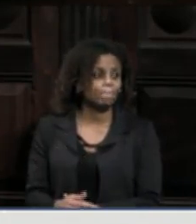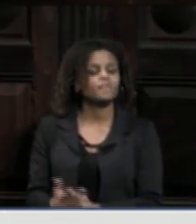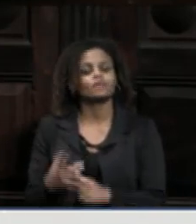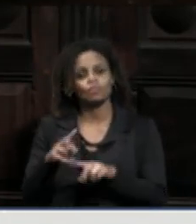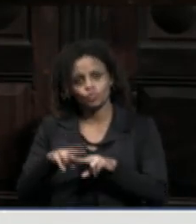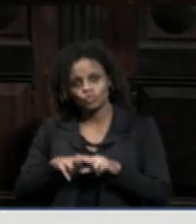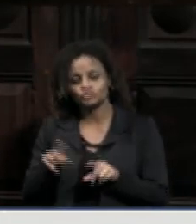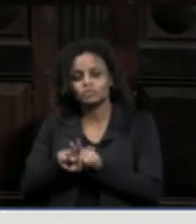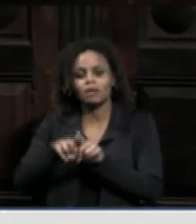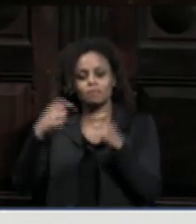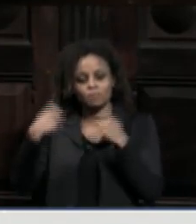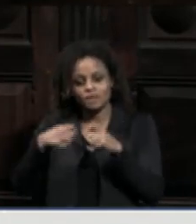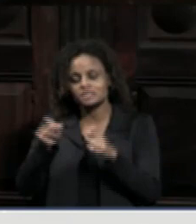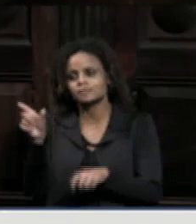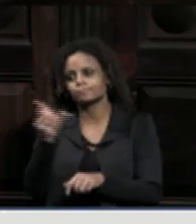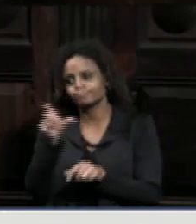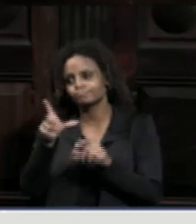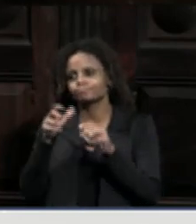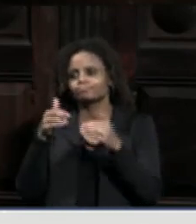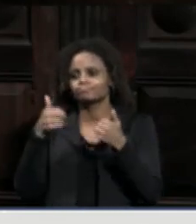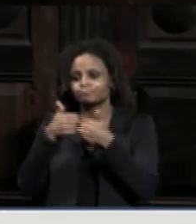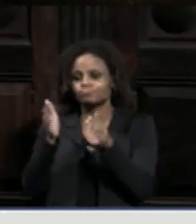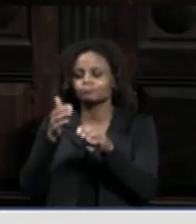necessitando do passe livre.